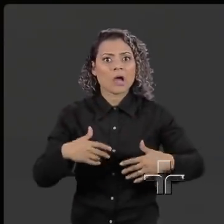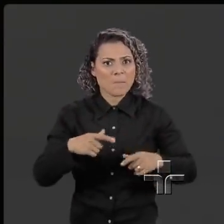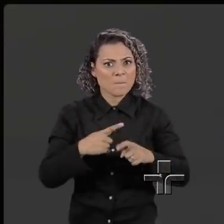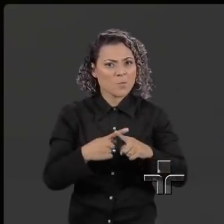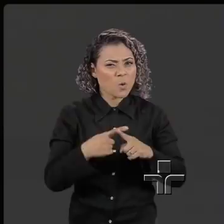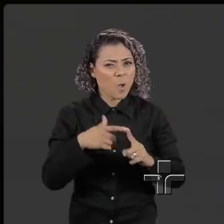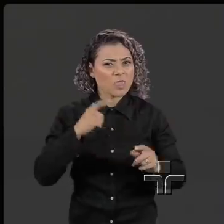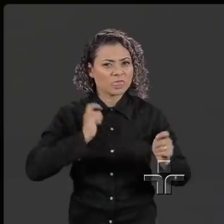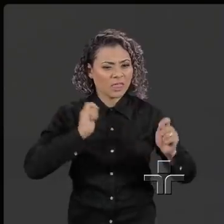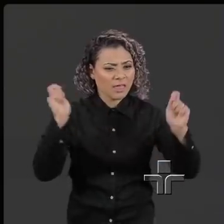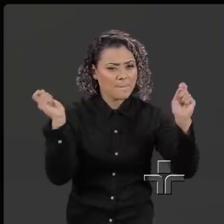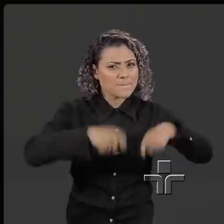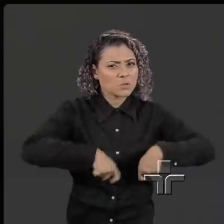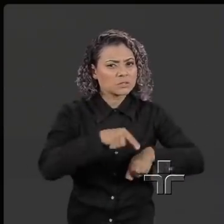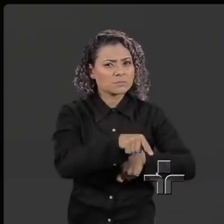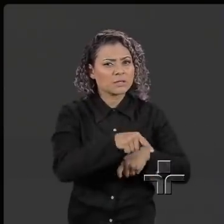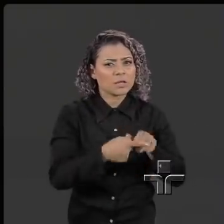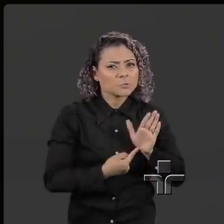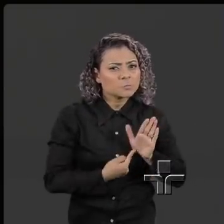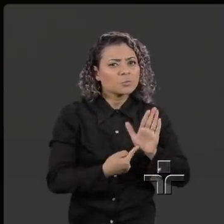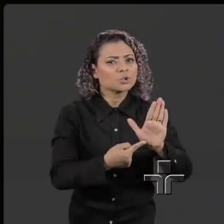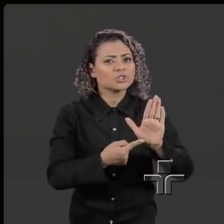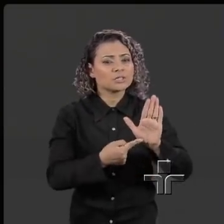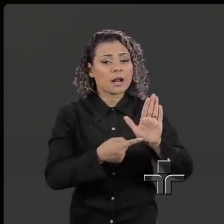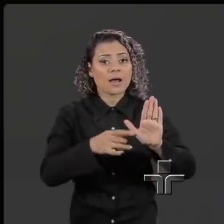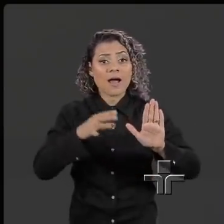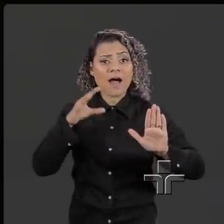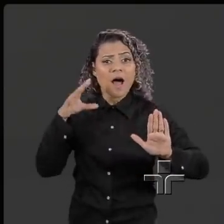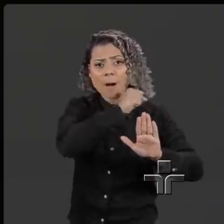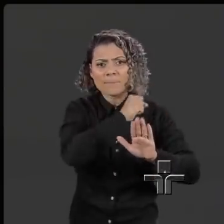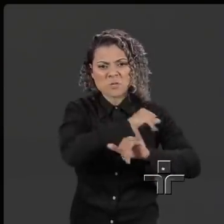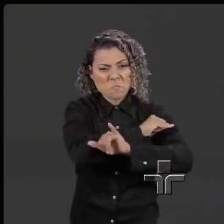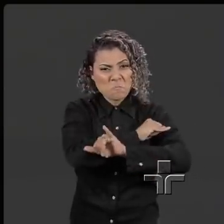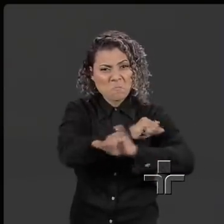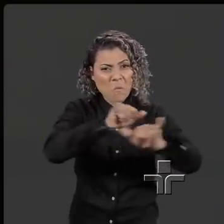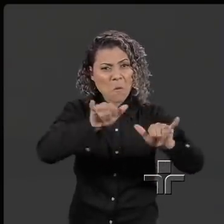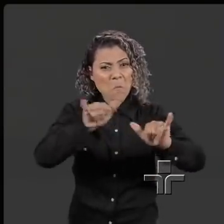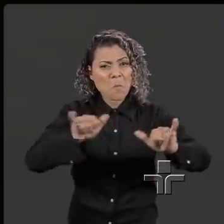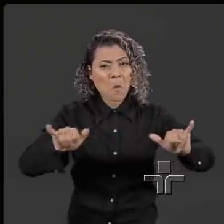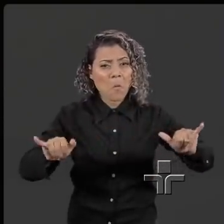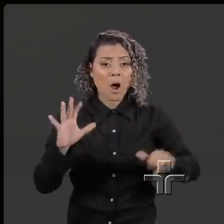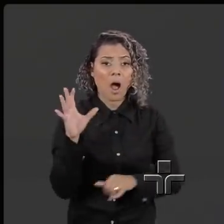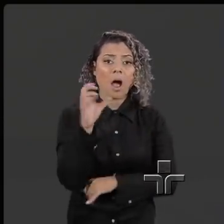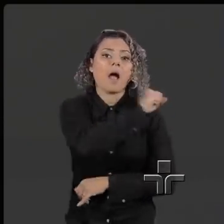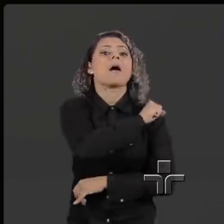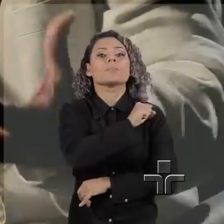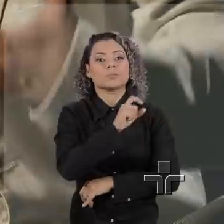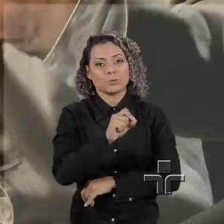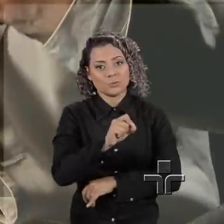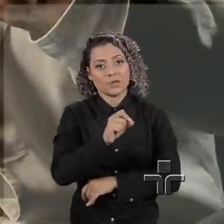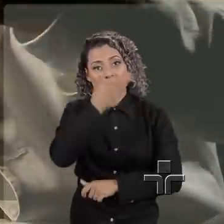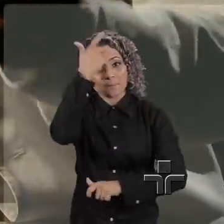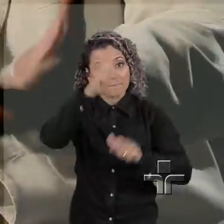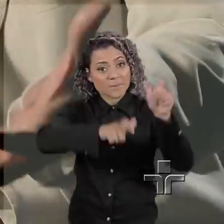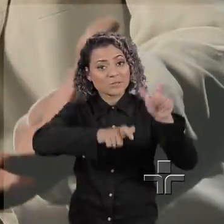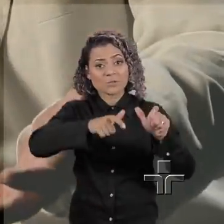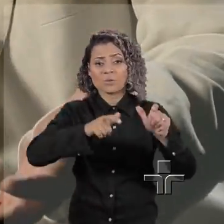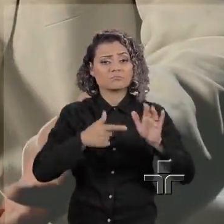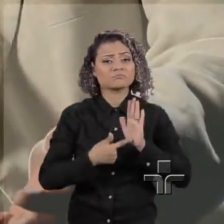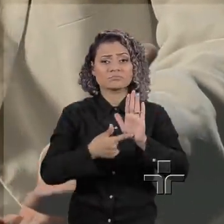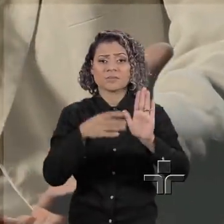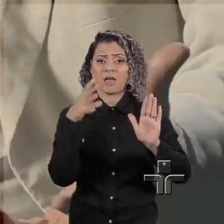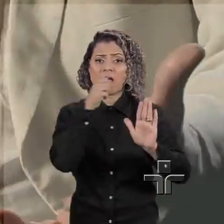possibilidade de trazer de forma rápida e ágil um contingente gigantesco de pessoas para dentro